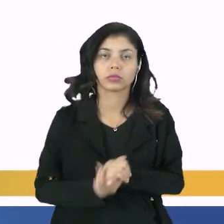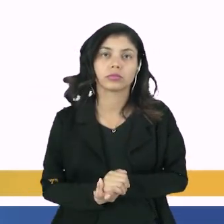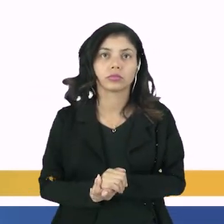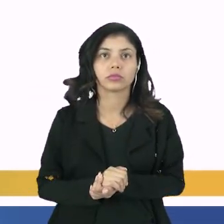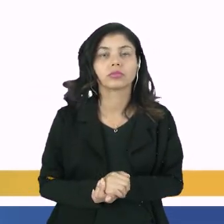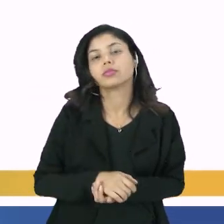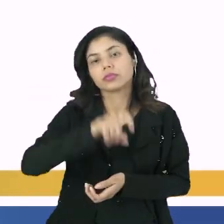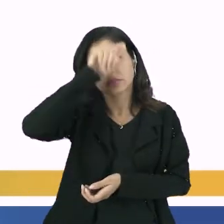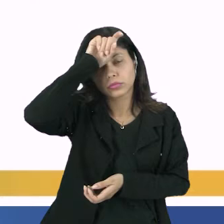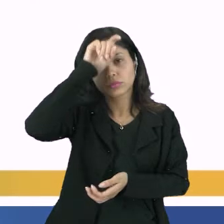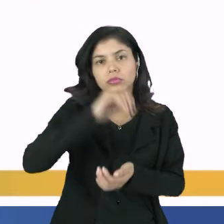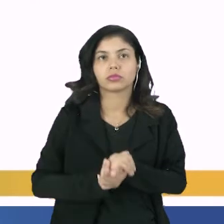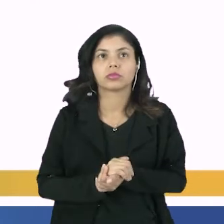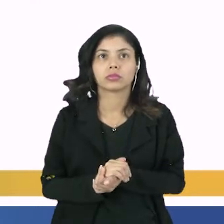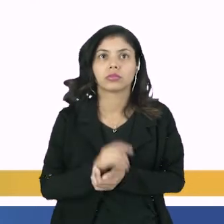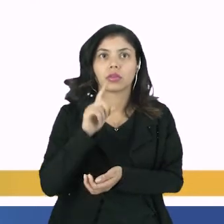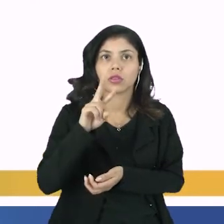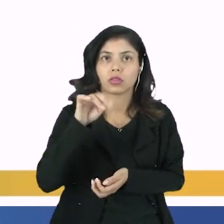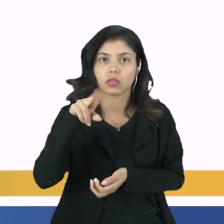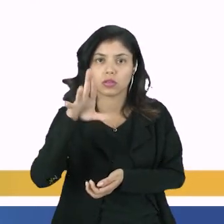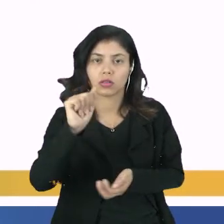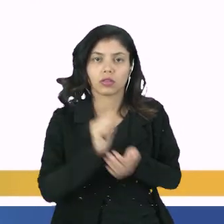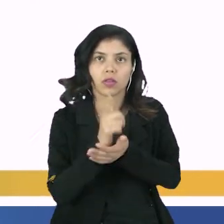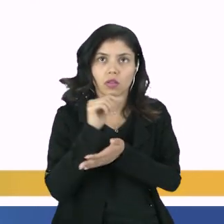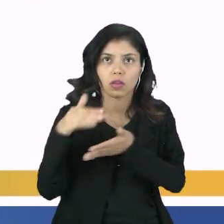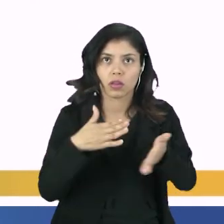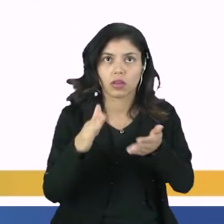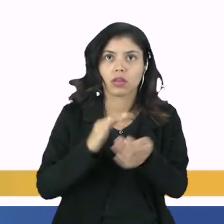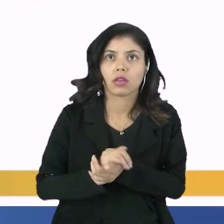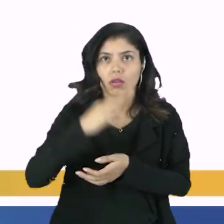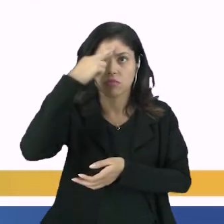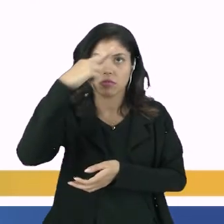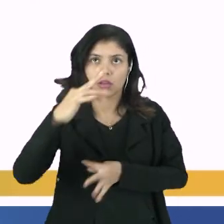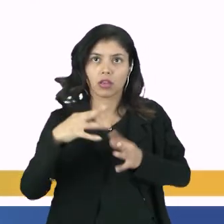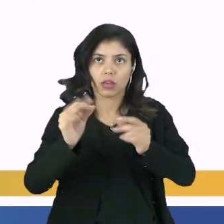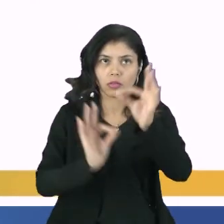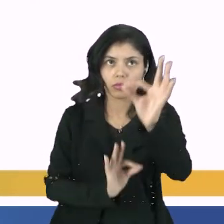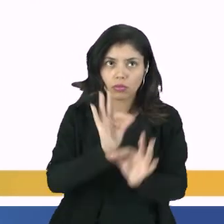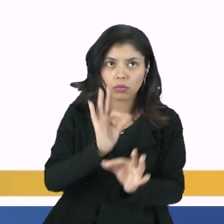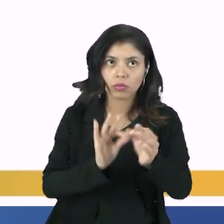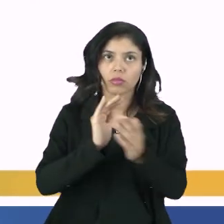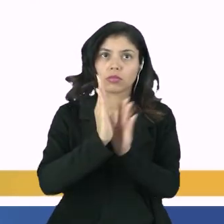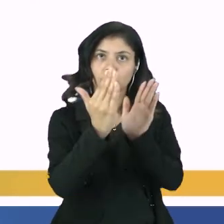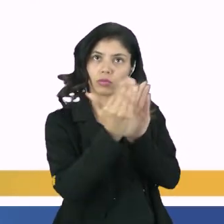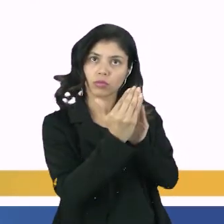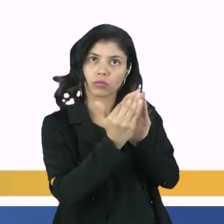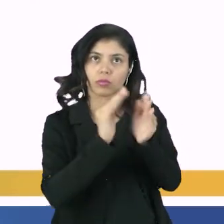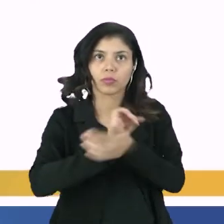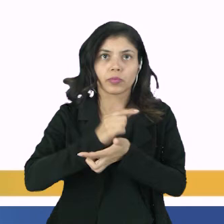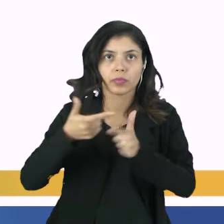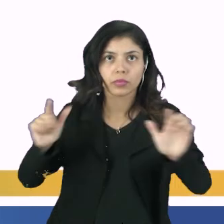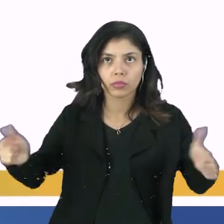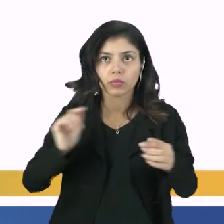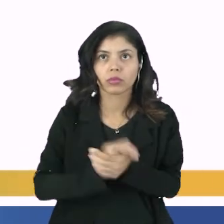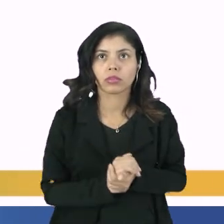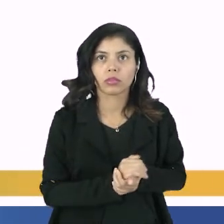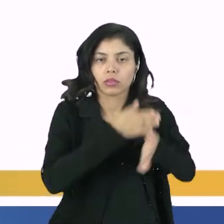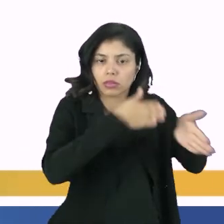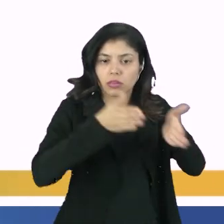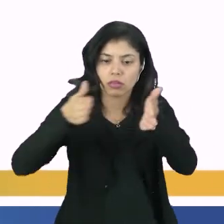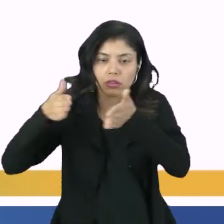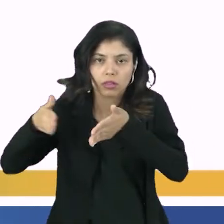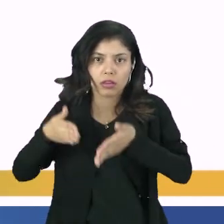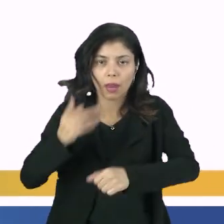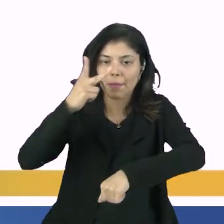Nilo. Os egípcios eram donos de um avançado complexo arquitetônico de casas com grandes blocos de barro